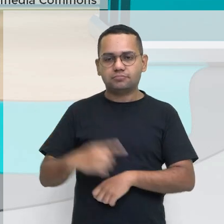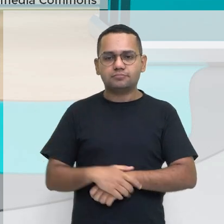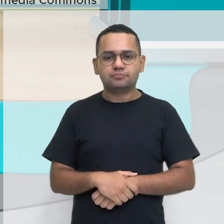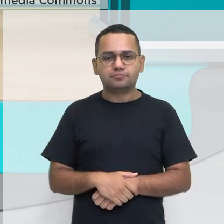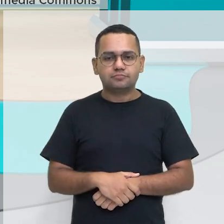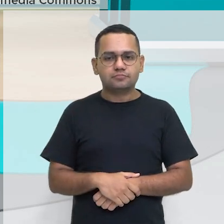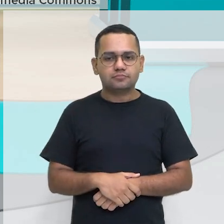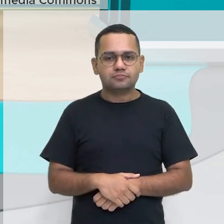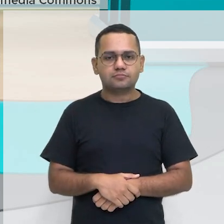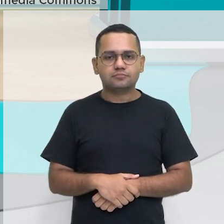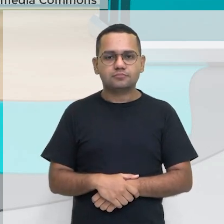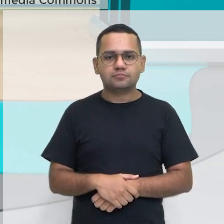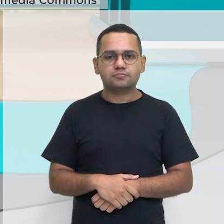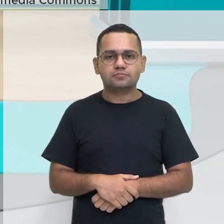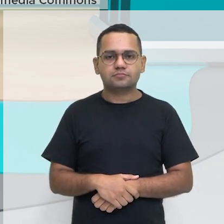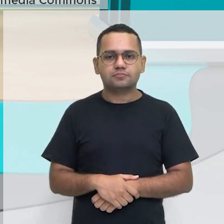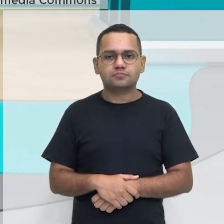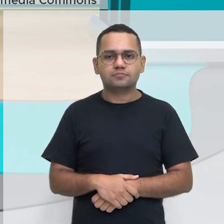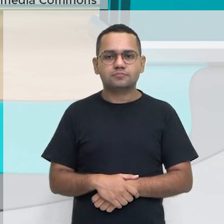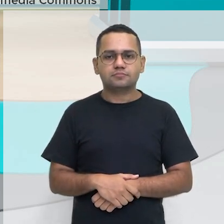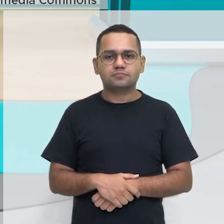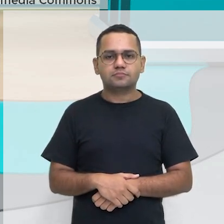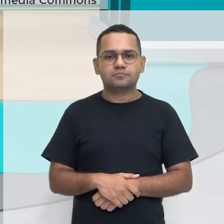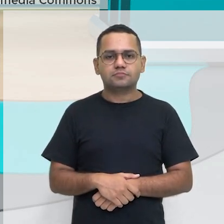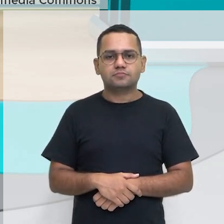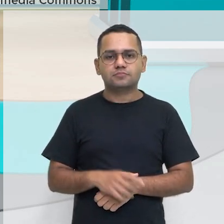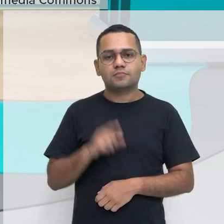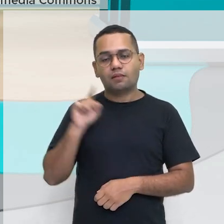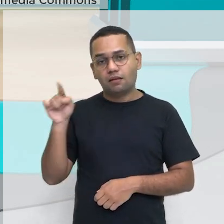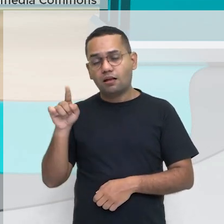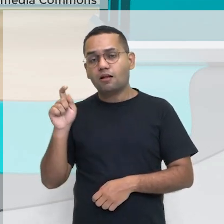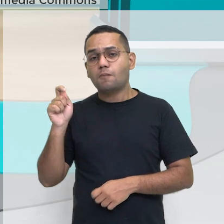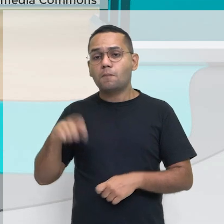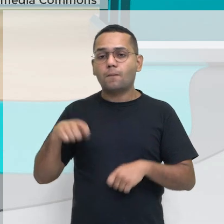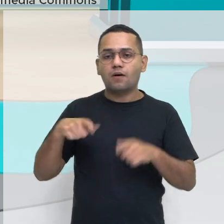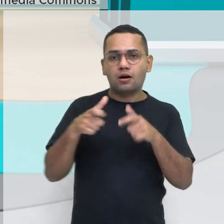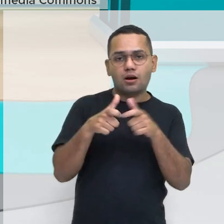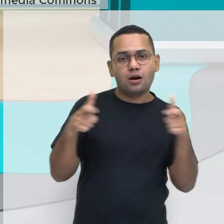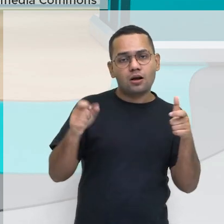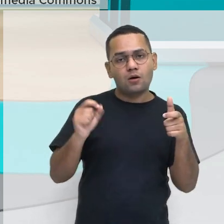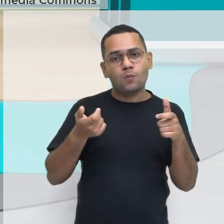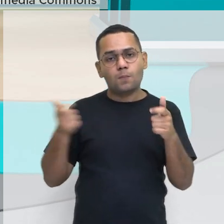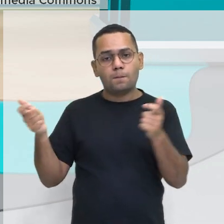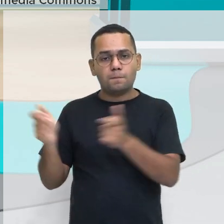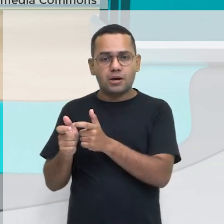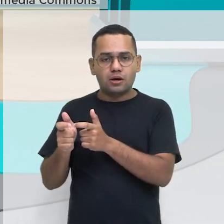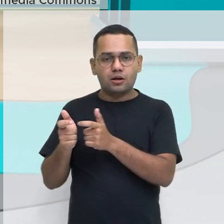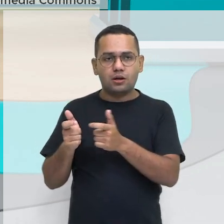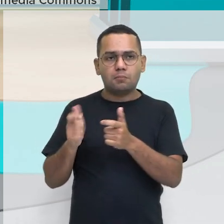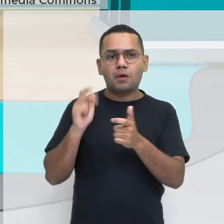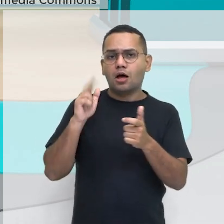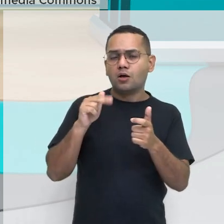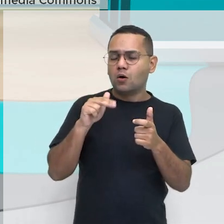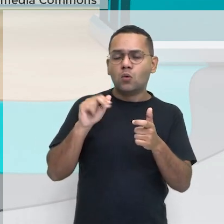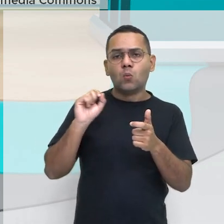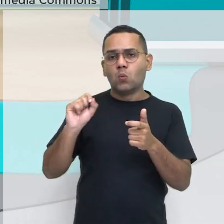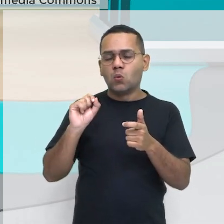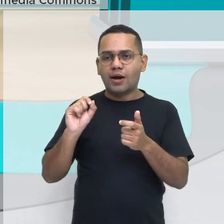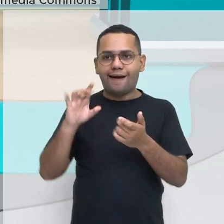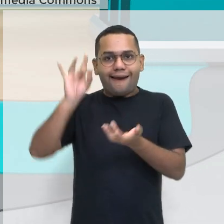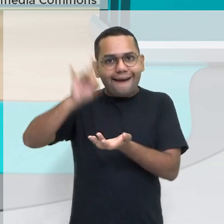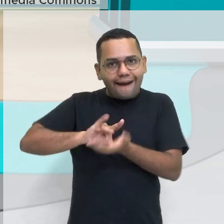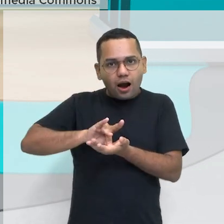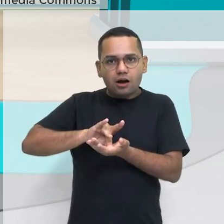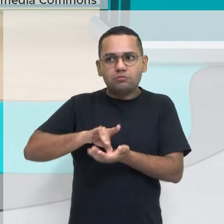ou ele faz esculturas muito grandes ou muito pequenas, nunca do tamanho real. Então, o nome desse